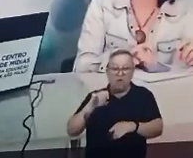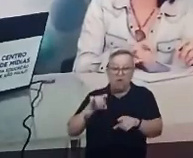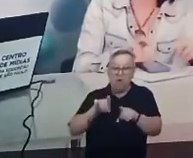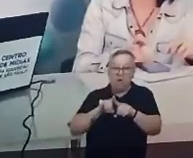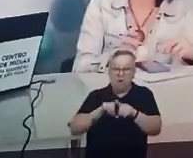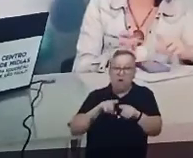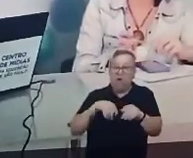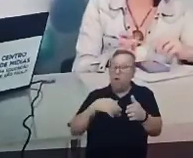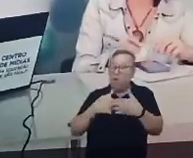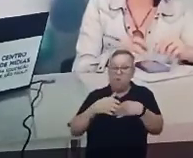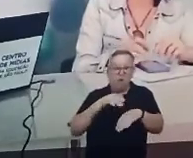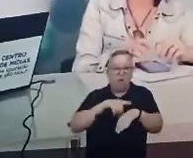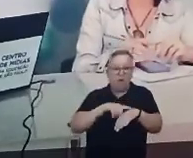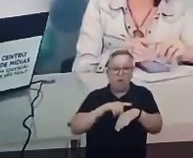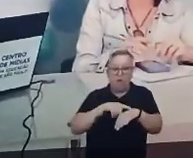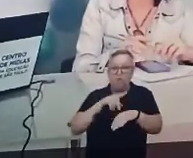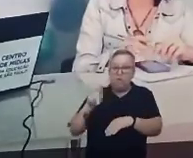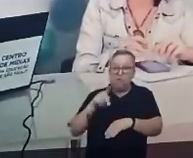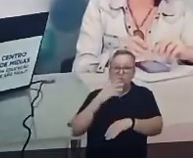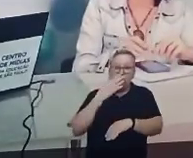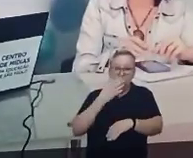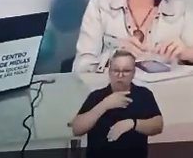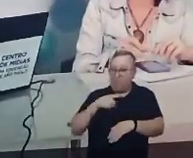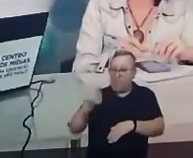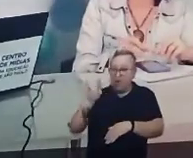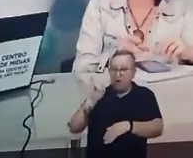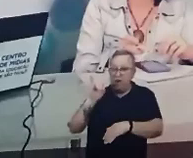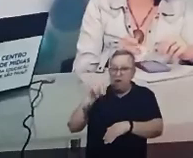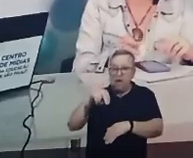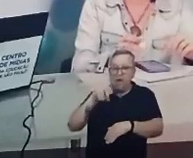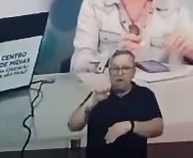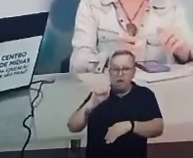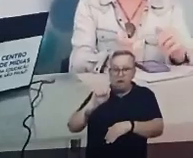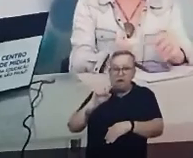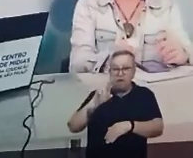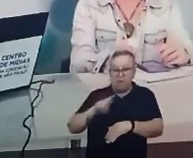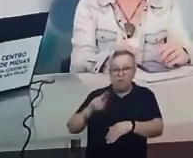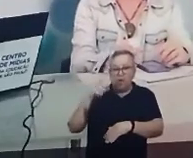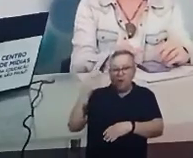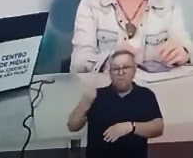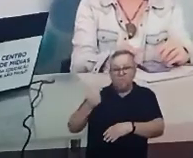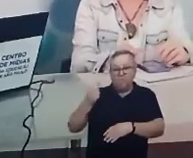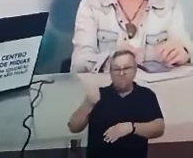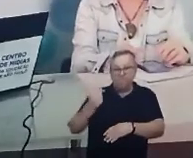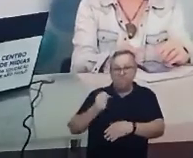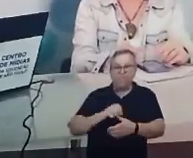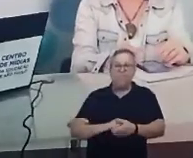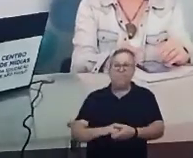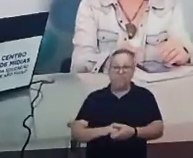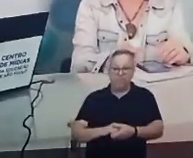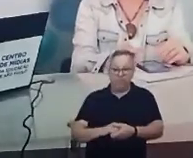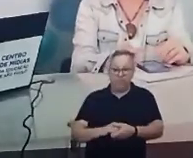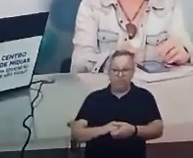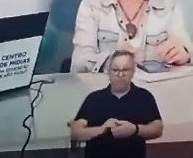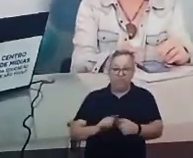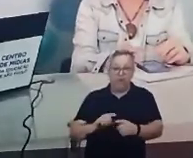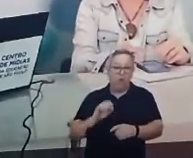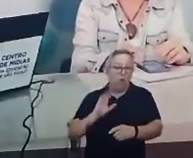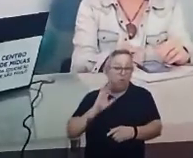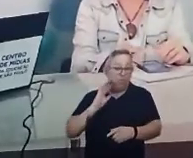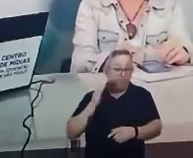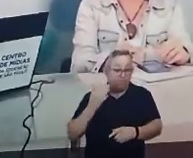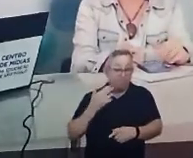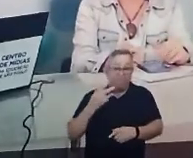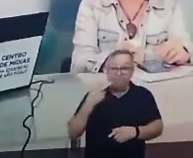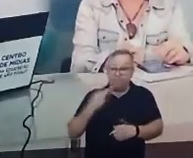uma certidão e levado para o INSS, por exemplo, para usar tempo de aposentadoria. Nesses casos, pessoal,